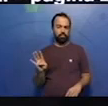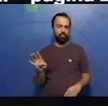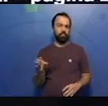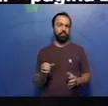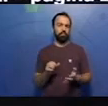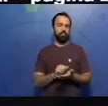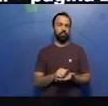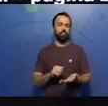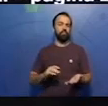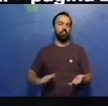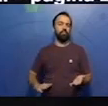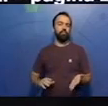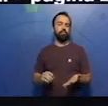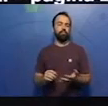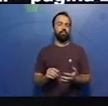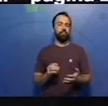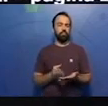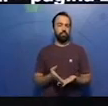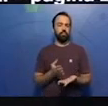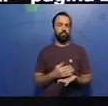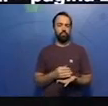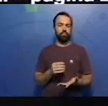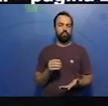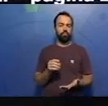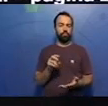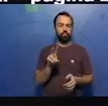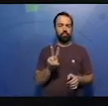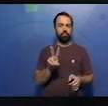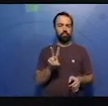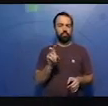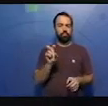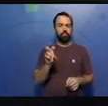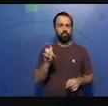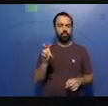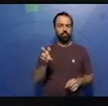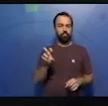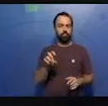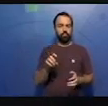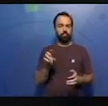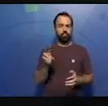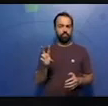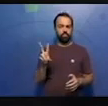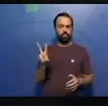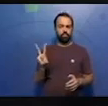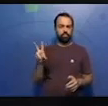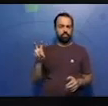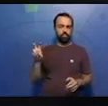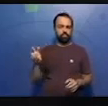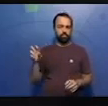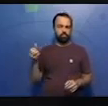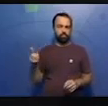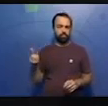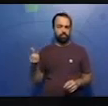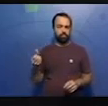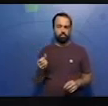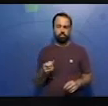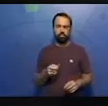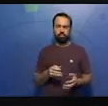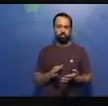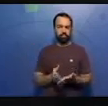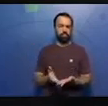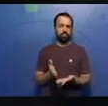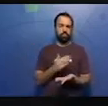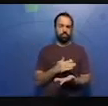página 255 e 256. Então, iniciando. Vocês vão abrir aqui,